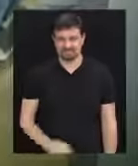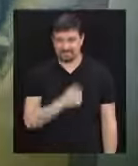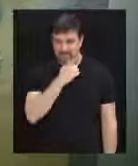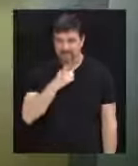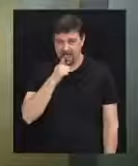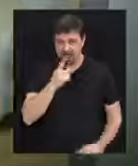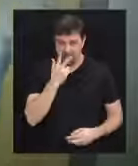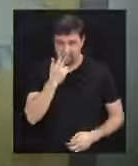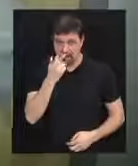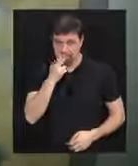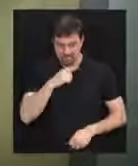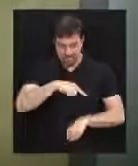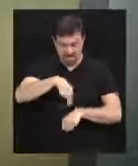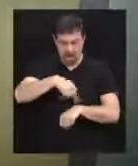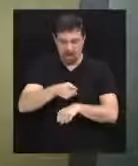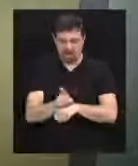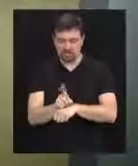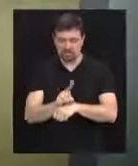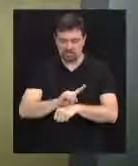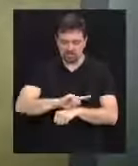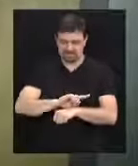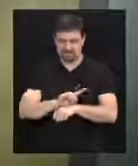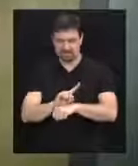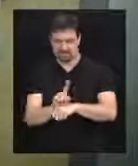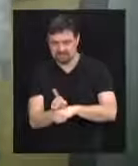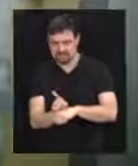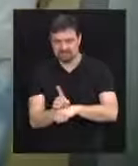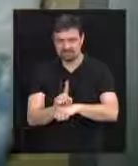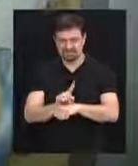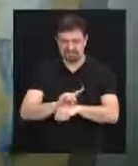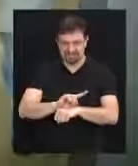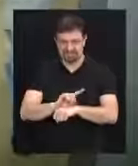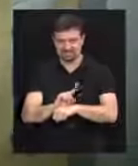Olha só a Gabriela fazendo um movimento de um ponteiro de relógio.